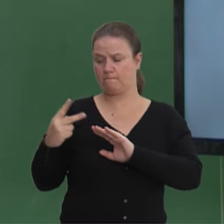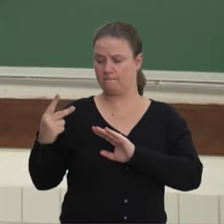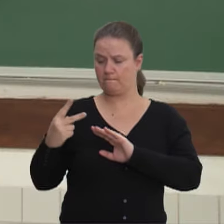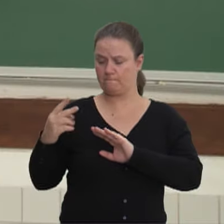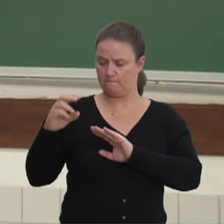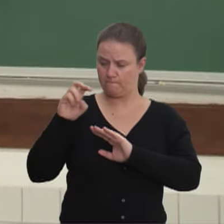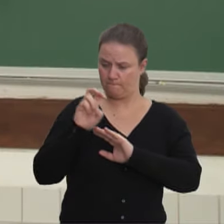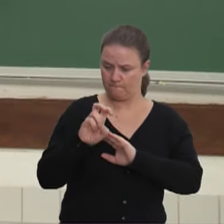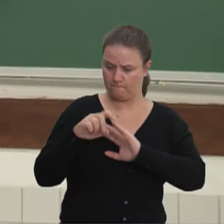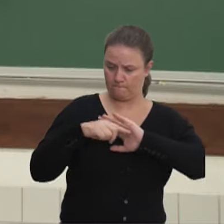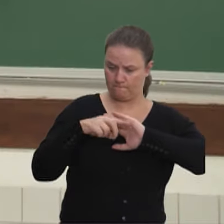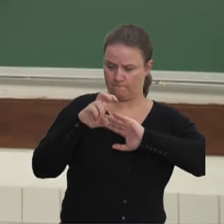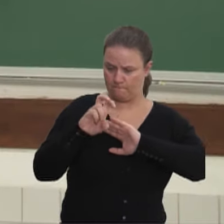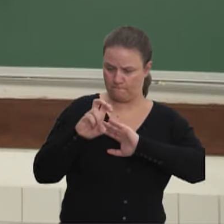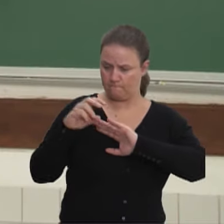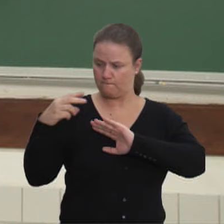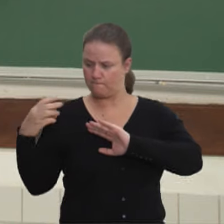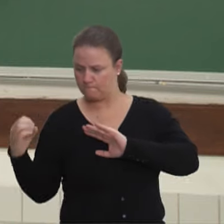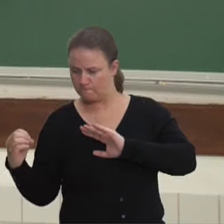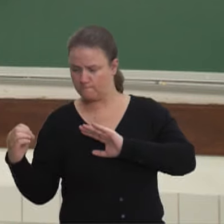E o Q